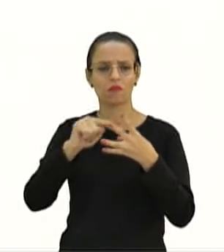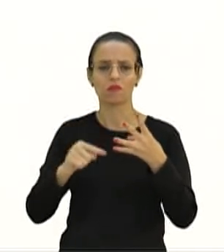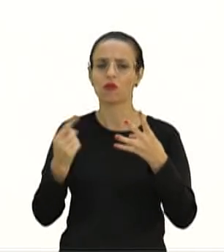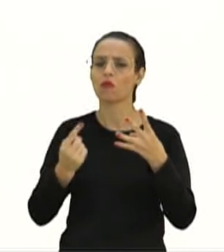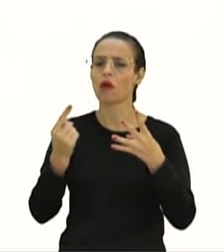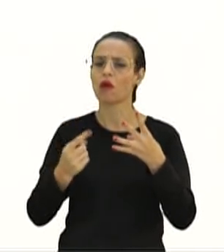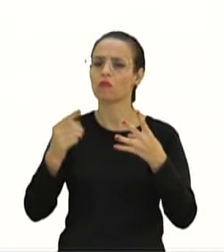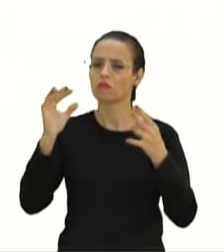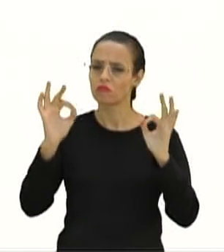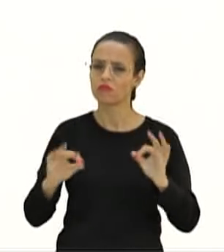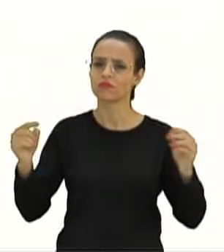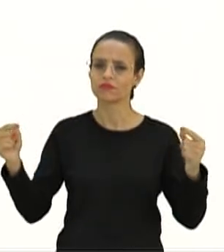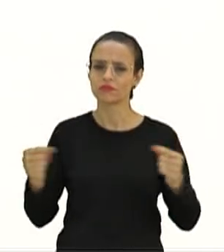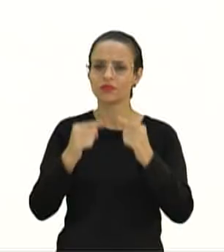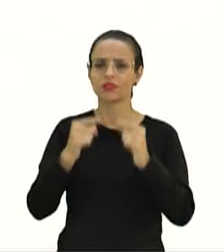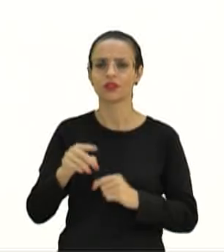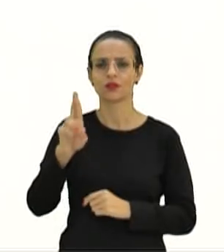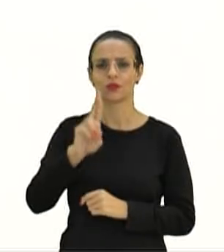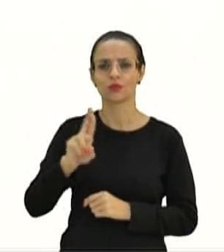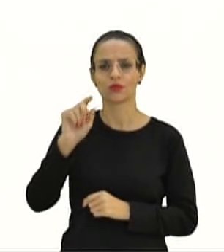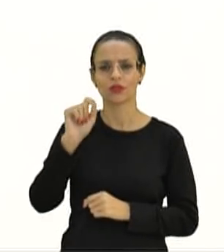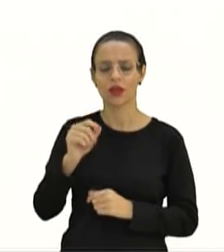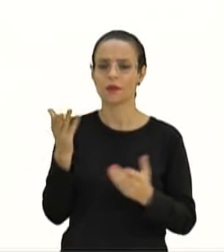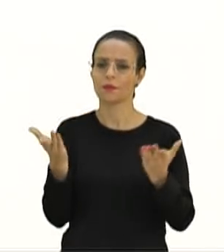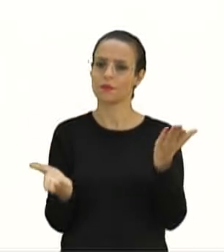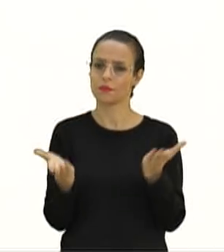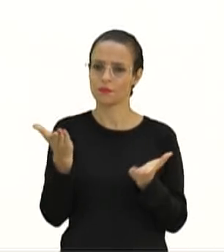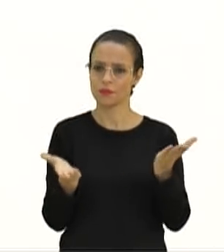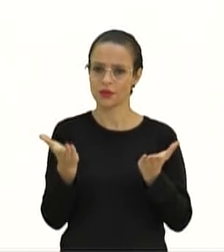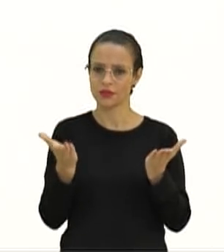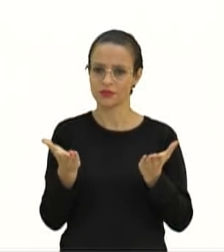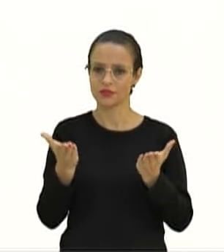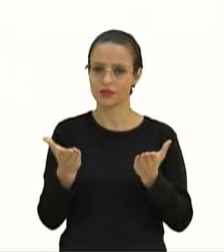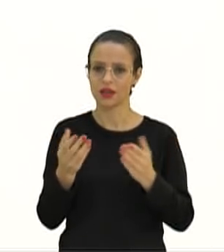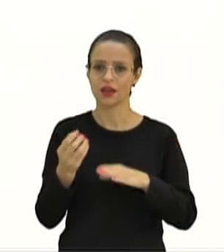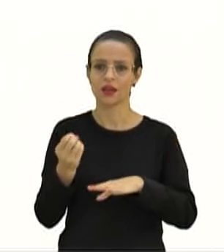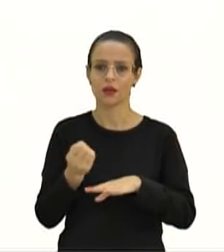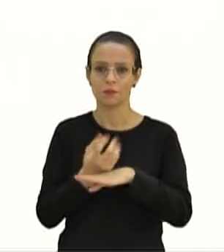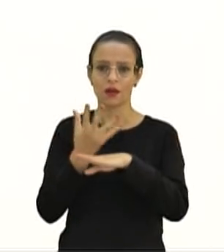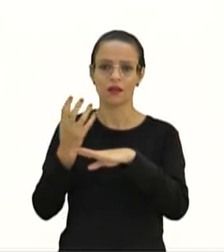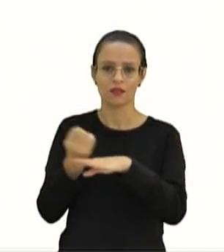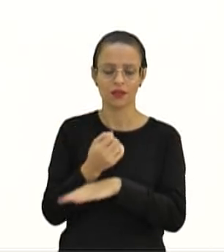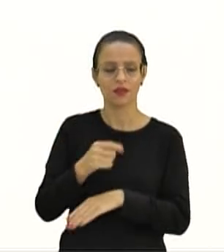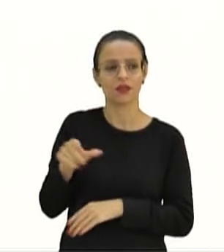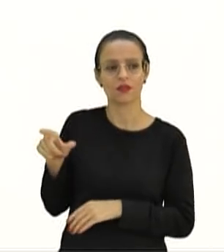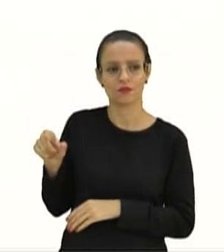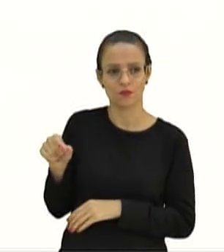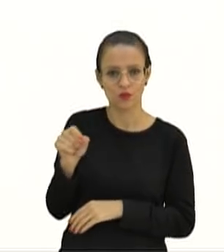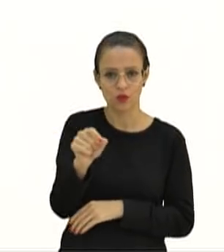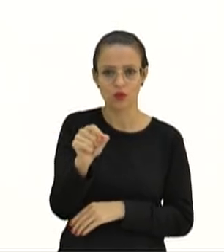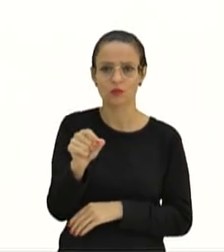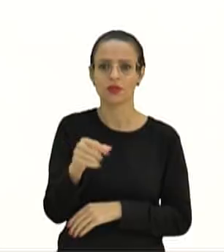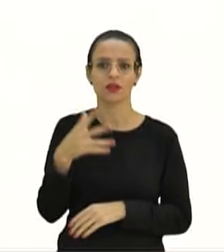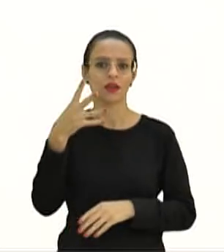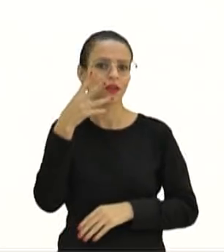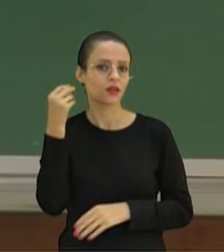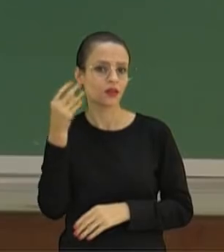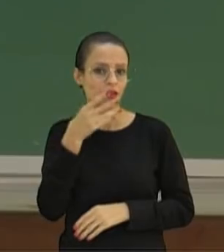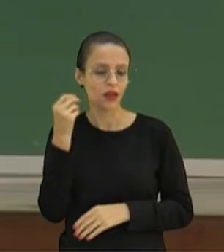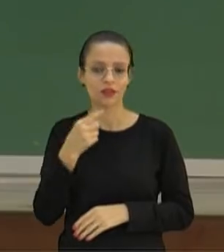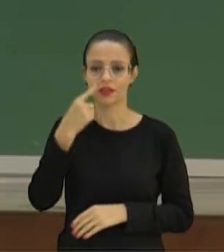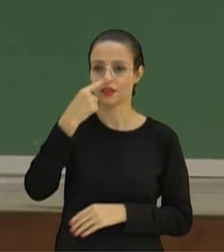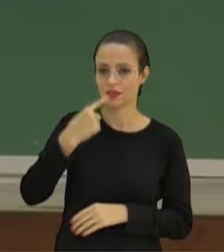mais adequado para a gente pesar uma baleia, uma formiga, um gato e